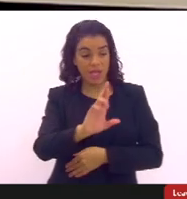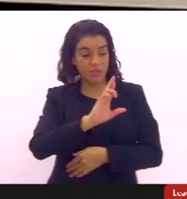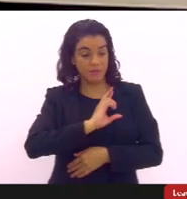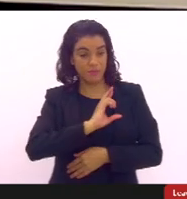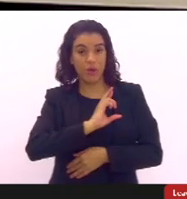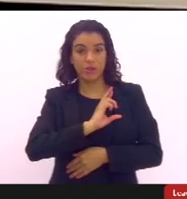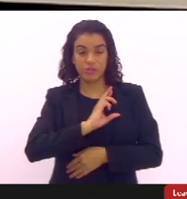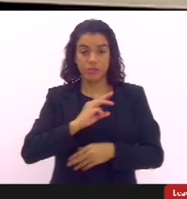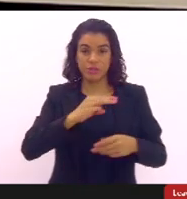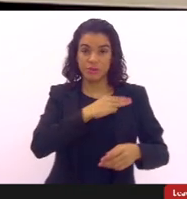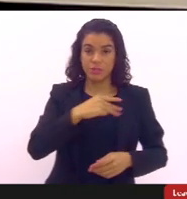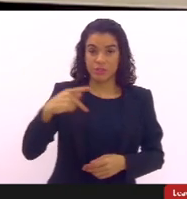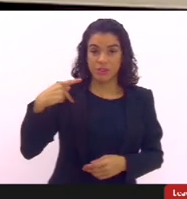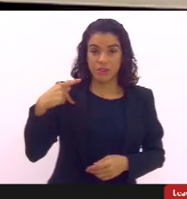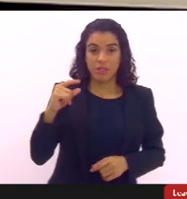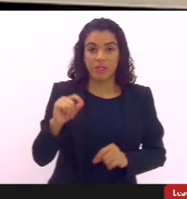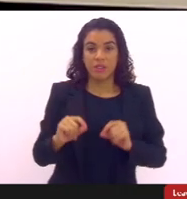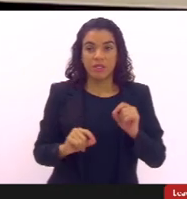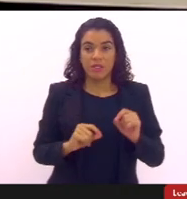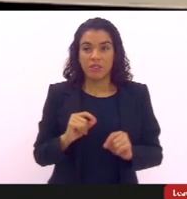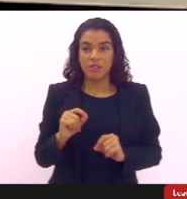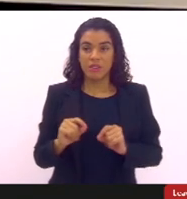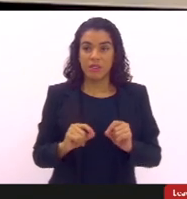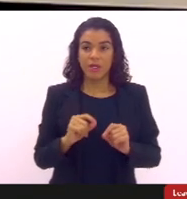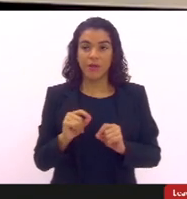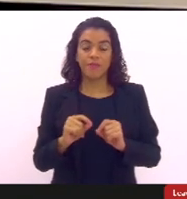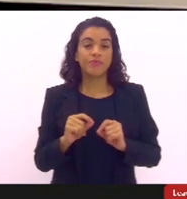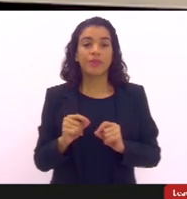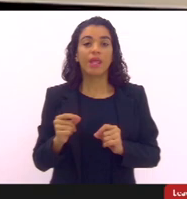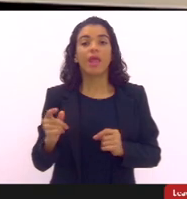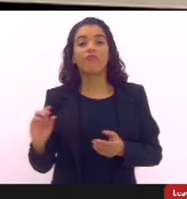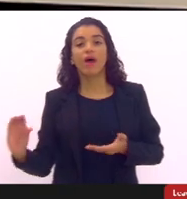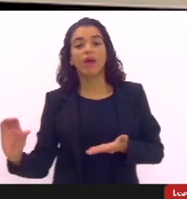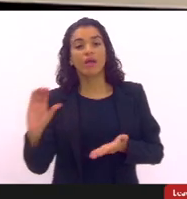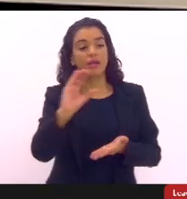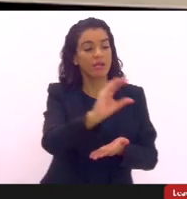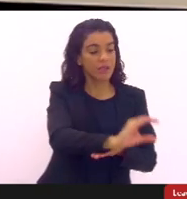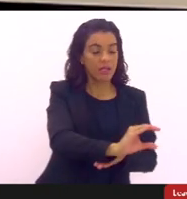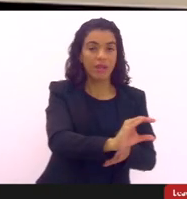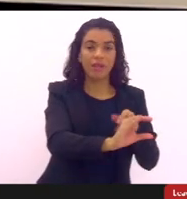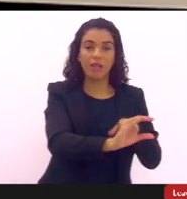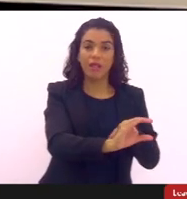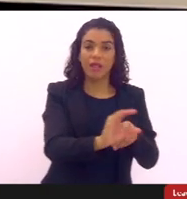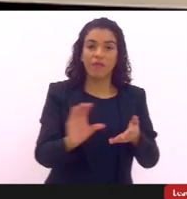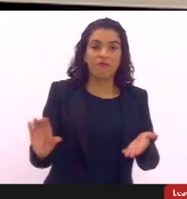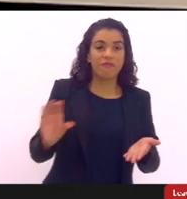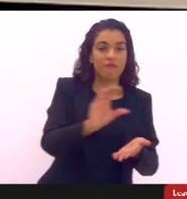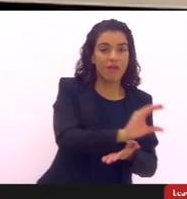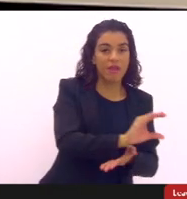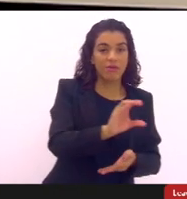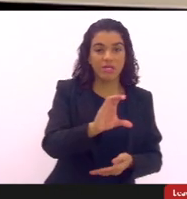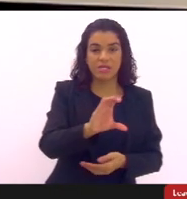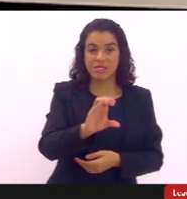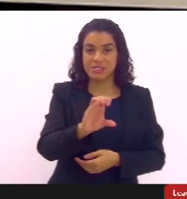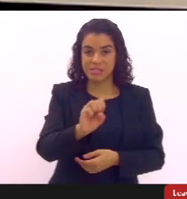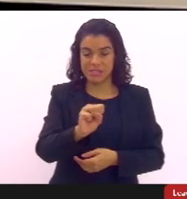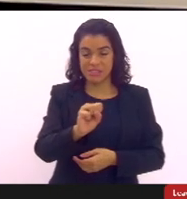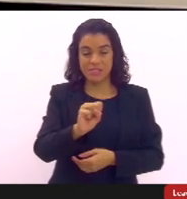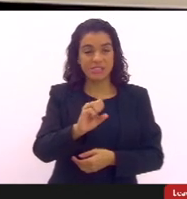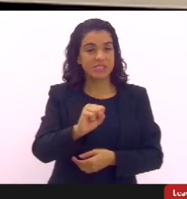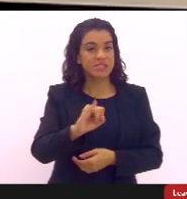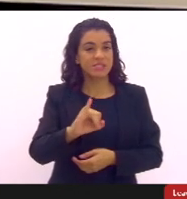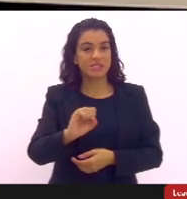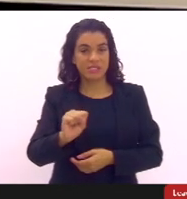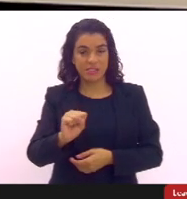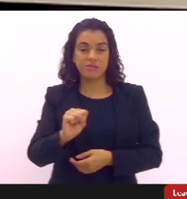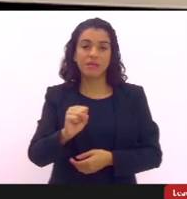tem é que esse equipamento seria custeado a partir de verbas do CIDES, né, que tem um limite